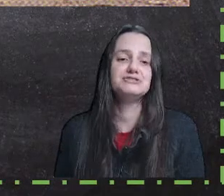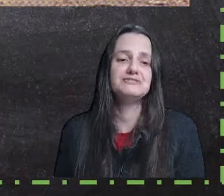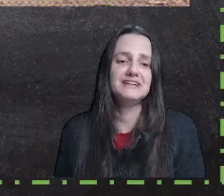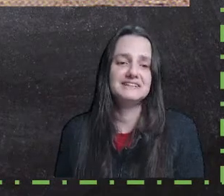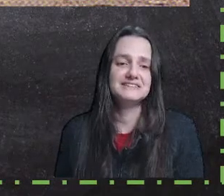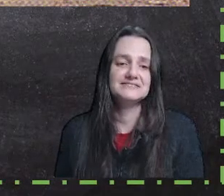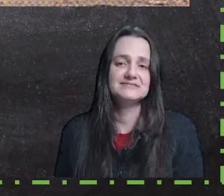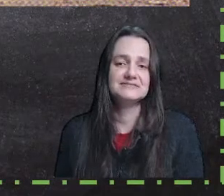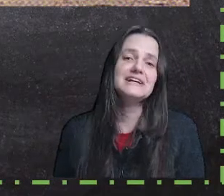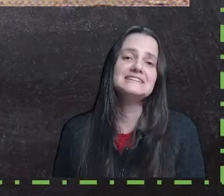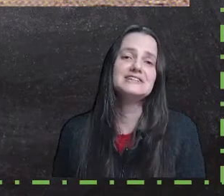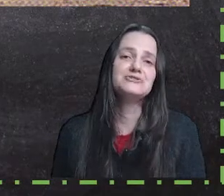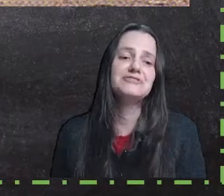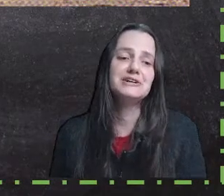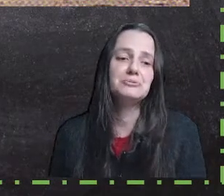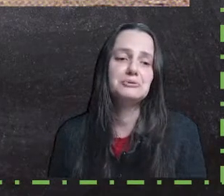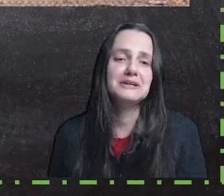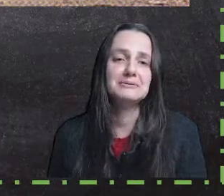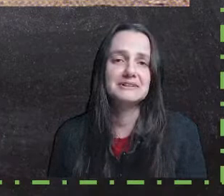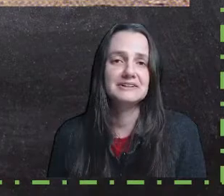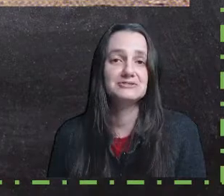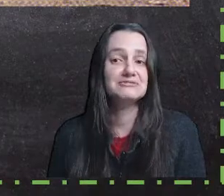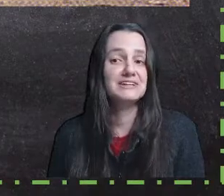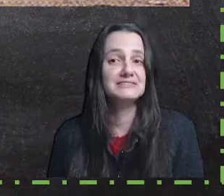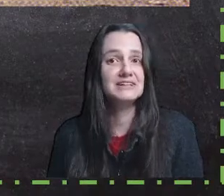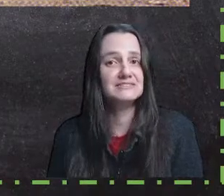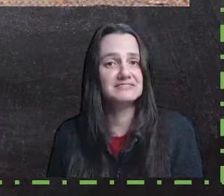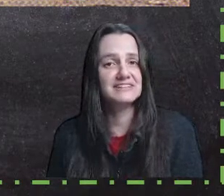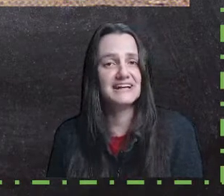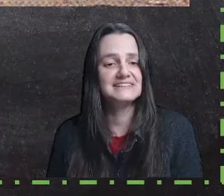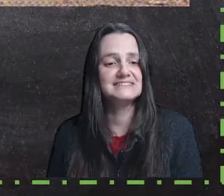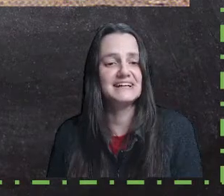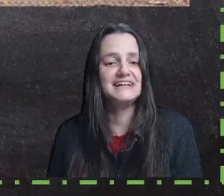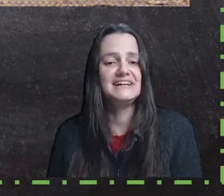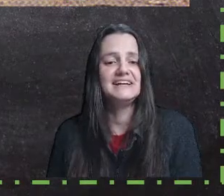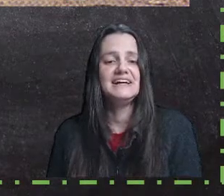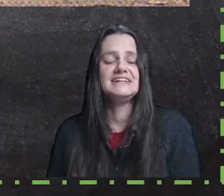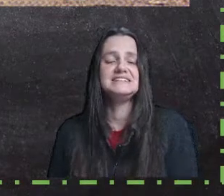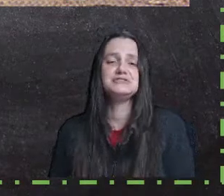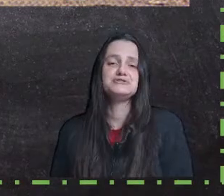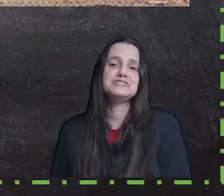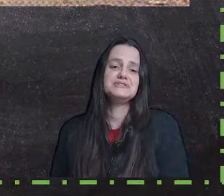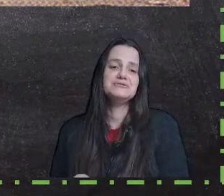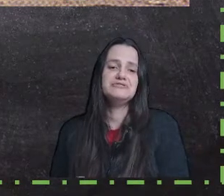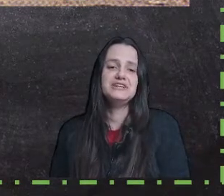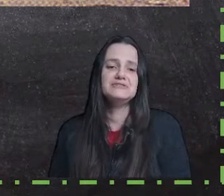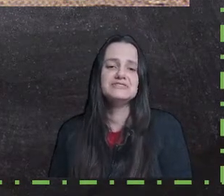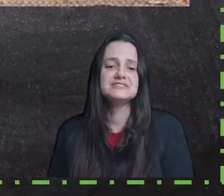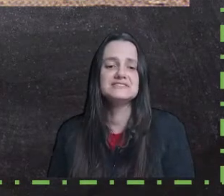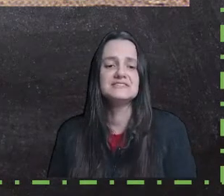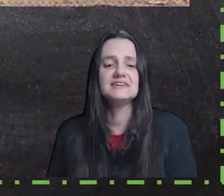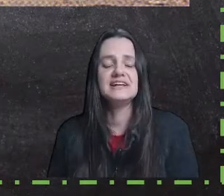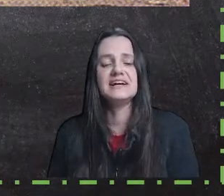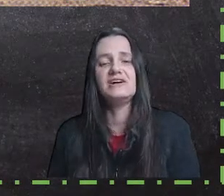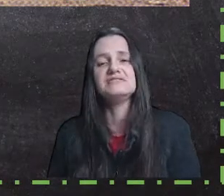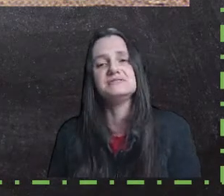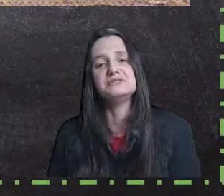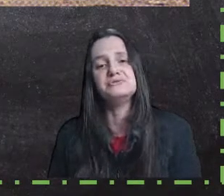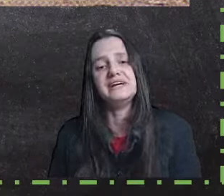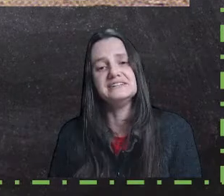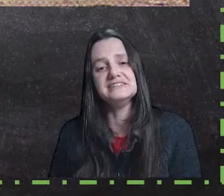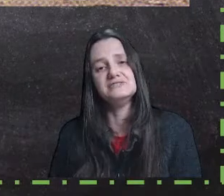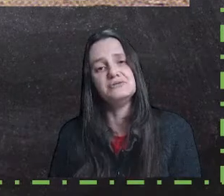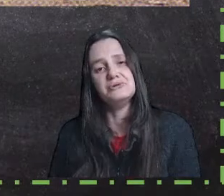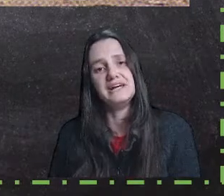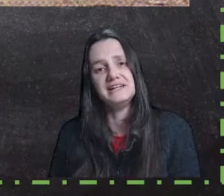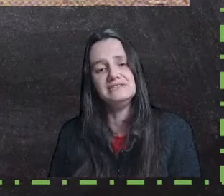na produção de ovelhas. Como é que eles resolveram o problema? Resolveram não, na verdade, né? Eles introduziram um vírus que causa